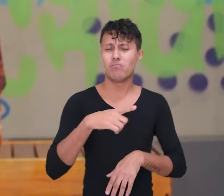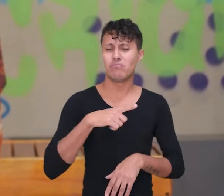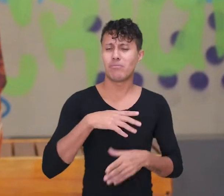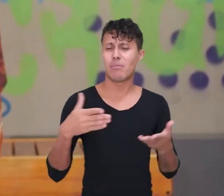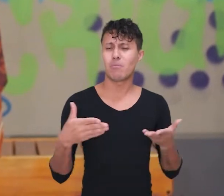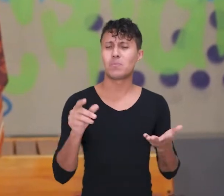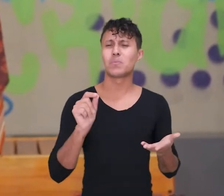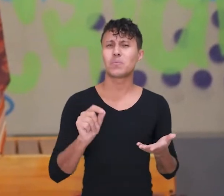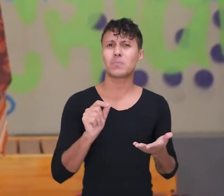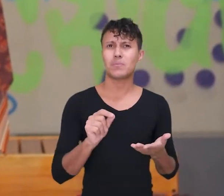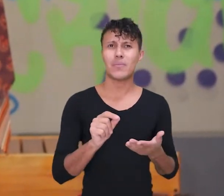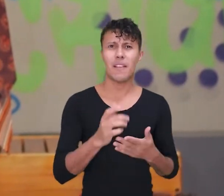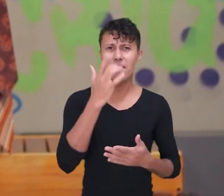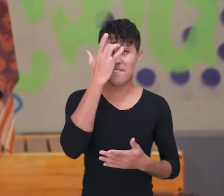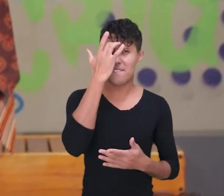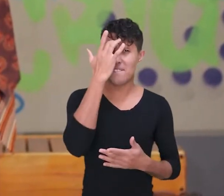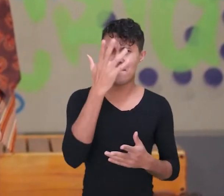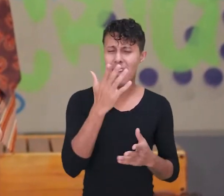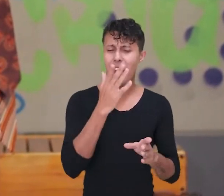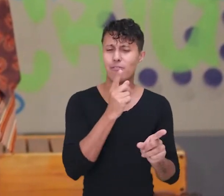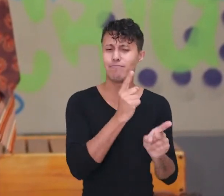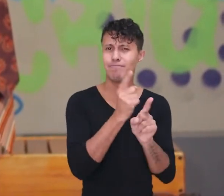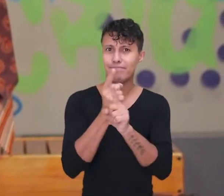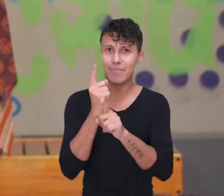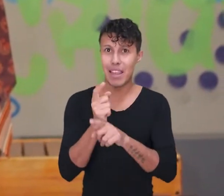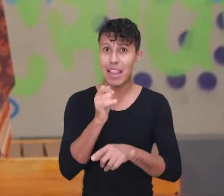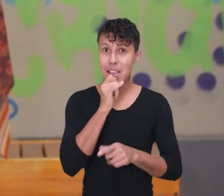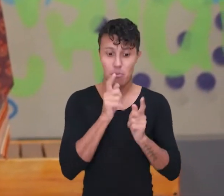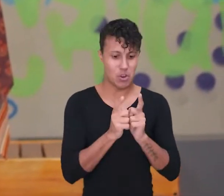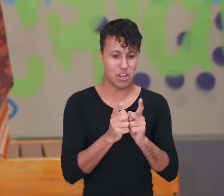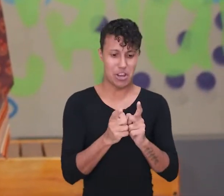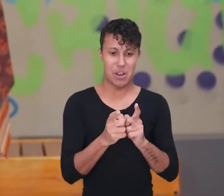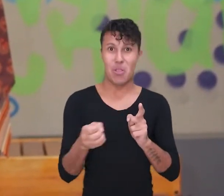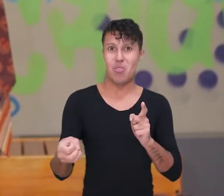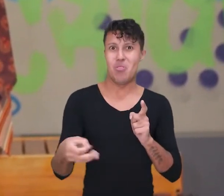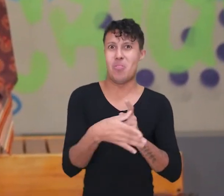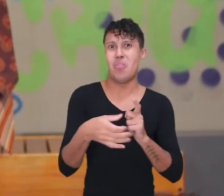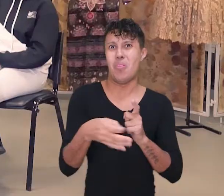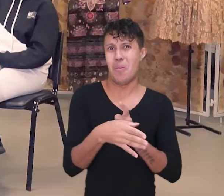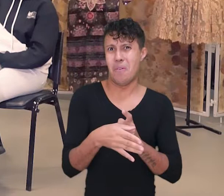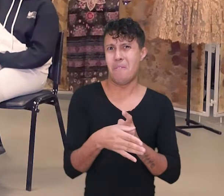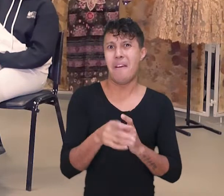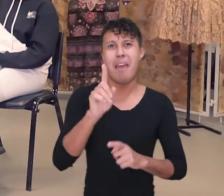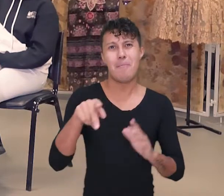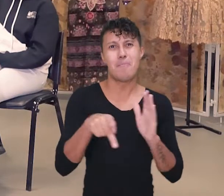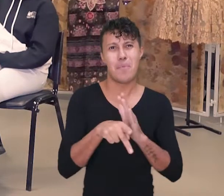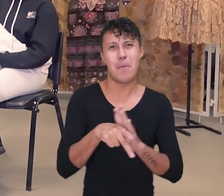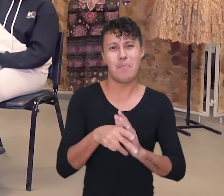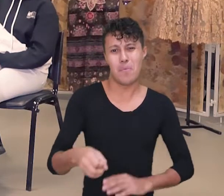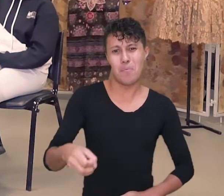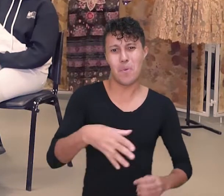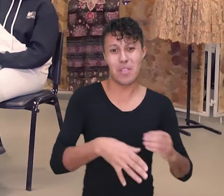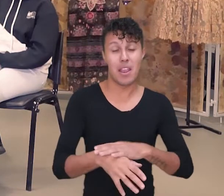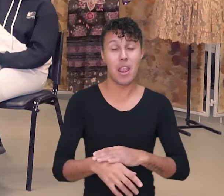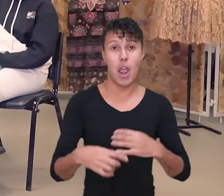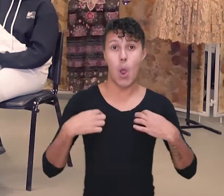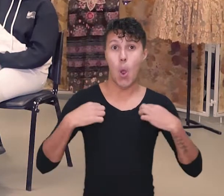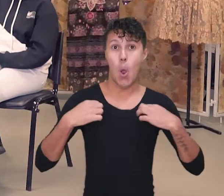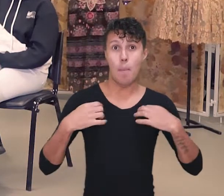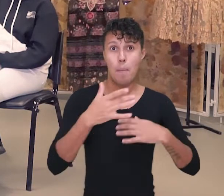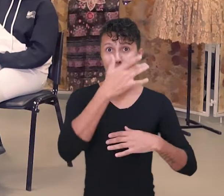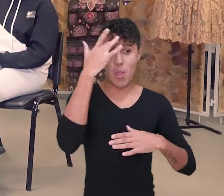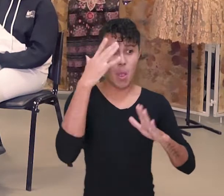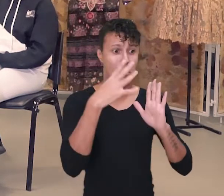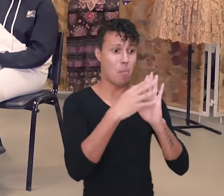gente tem, a gente encontra fácil. Então, um celular de última geração, ele é moderno, né? Se a gente for ver uma roupa que está